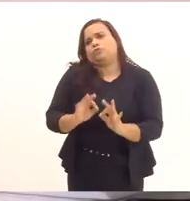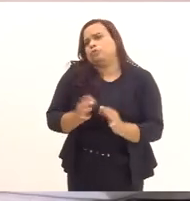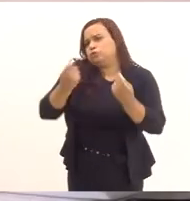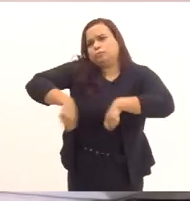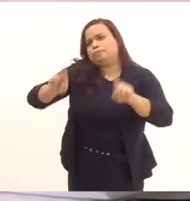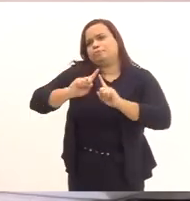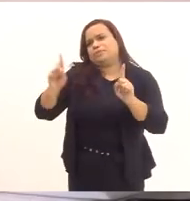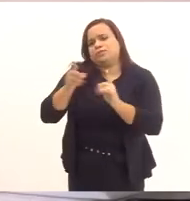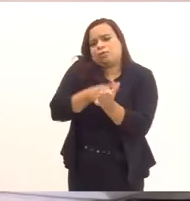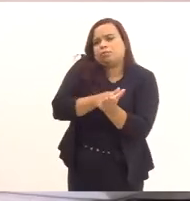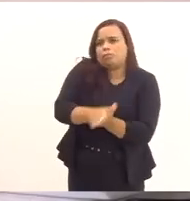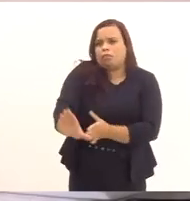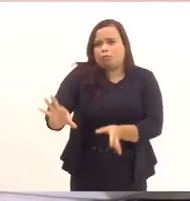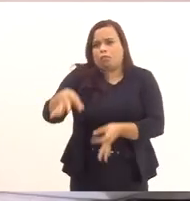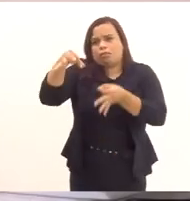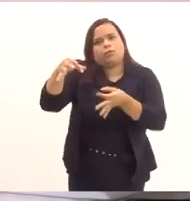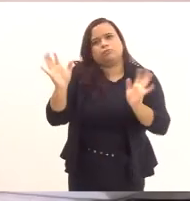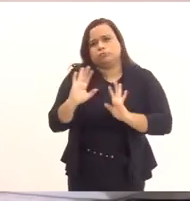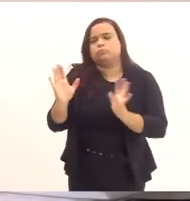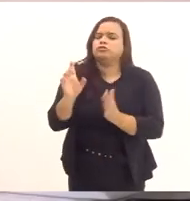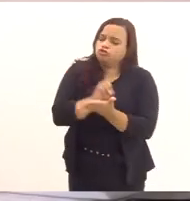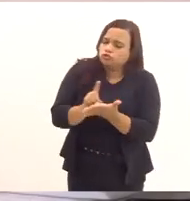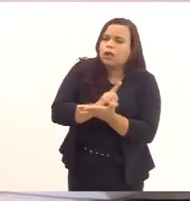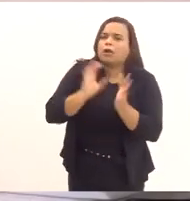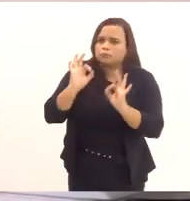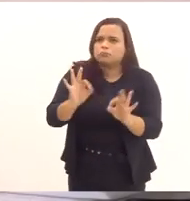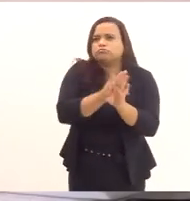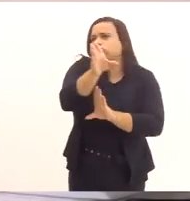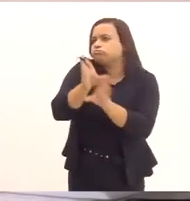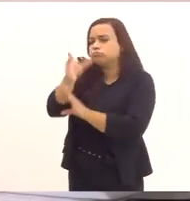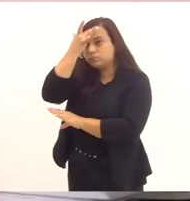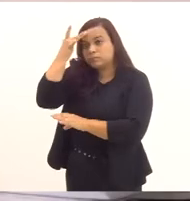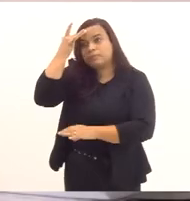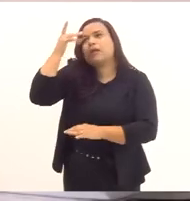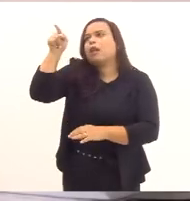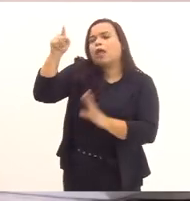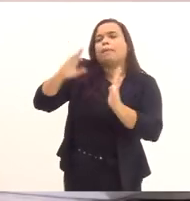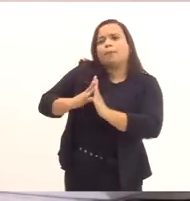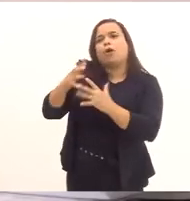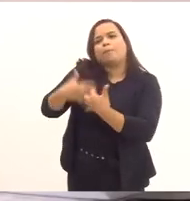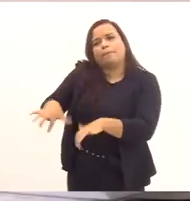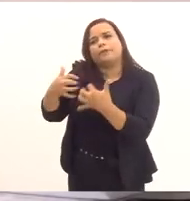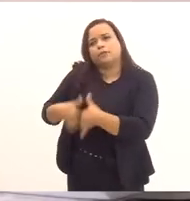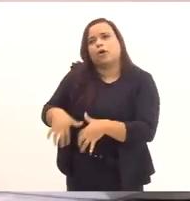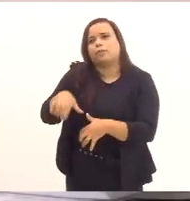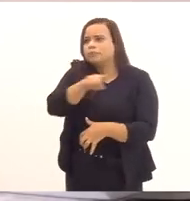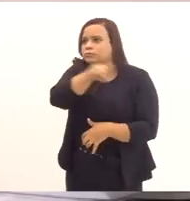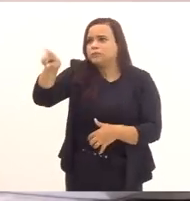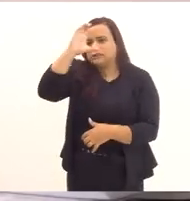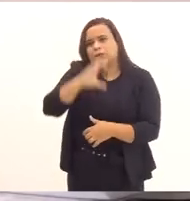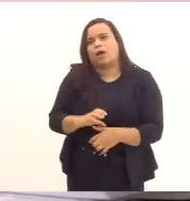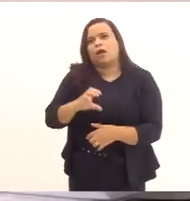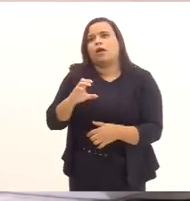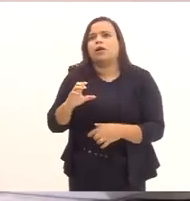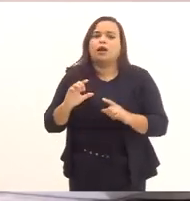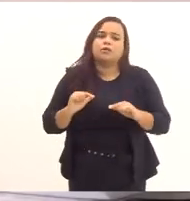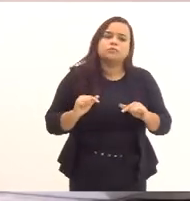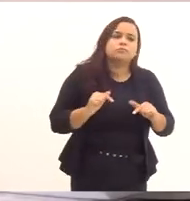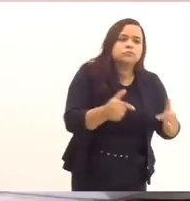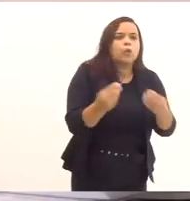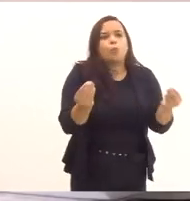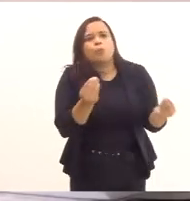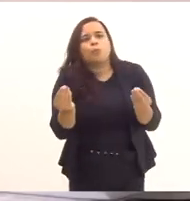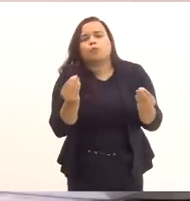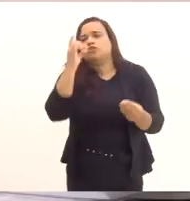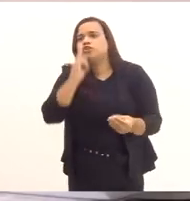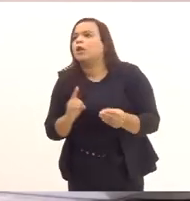fazer juntos aí de moda da orientação para o cidadão petropolitano de como agir Quem tem direito o que fazer como fazer a